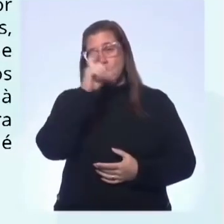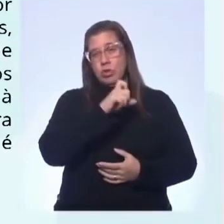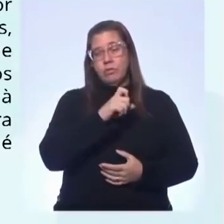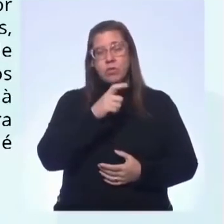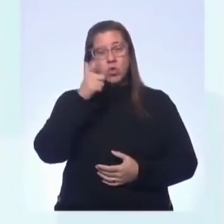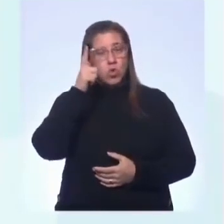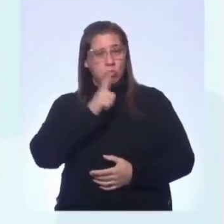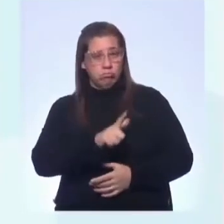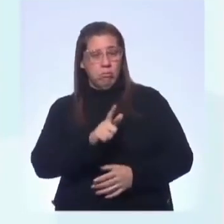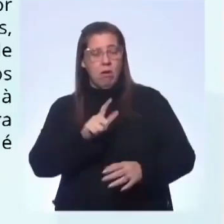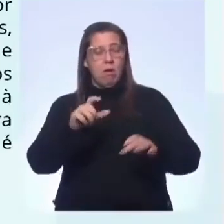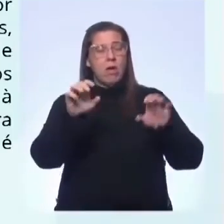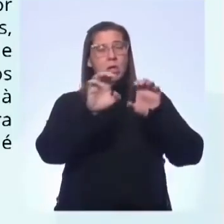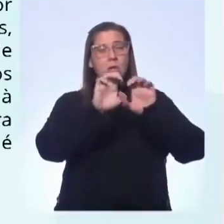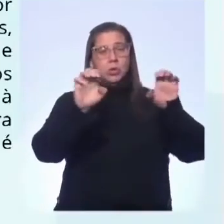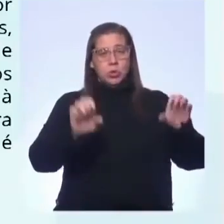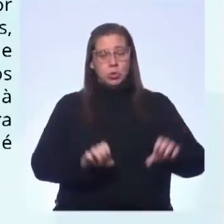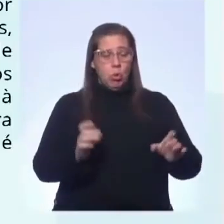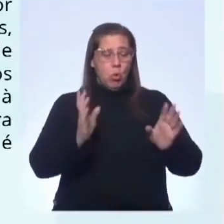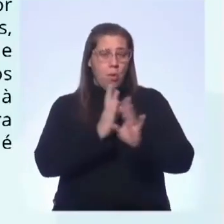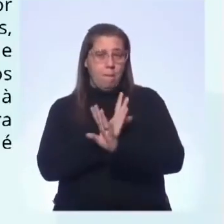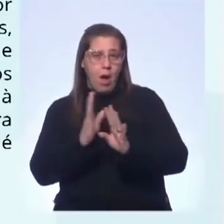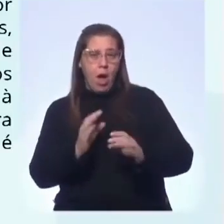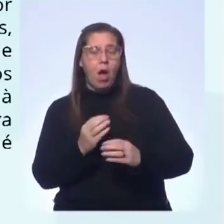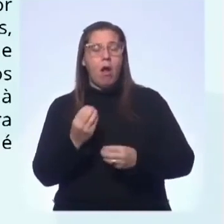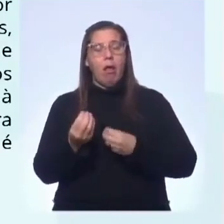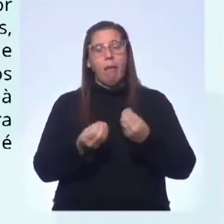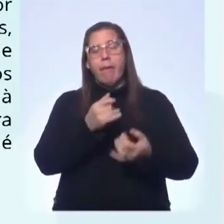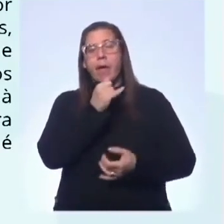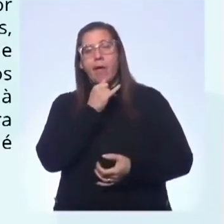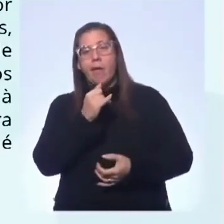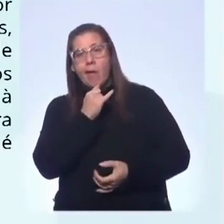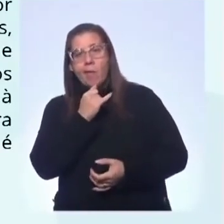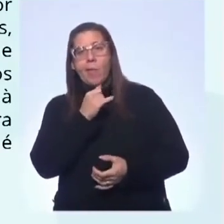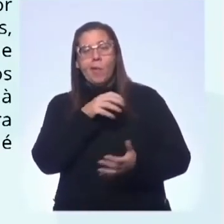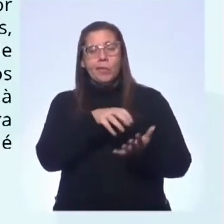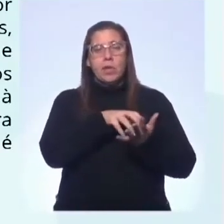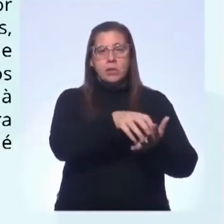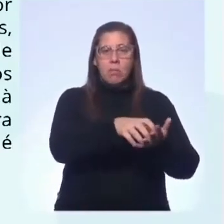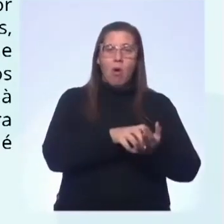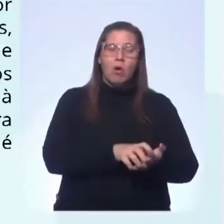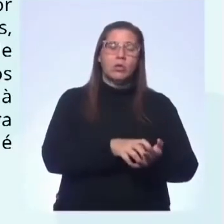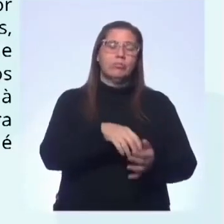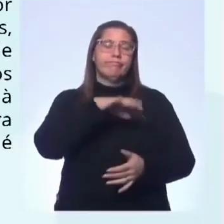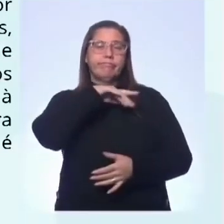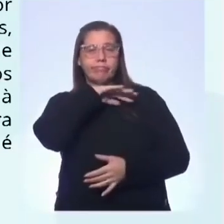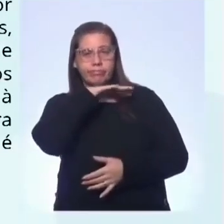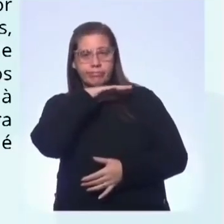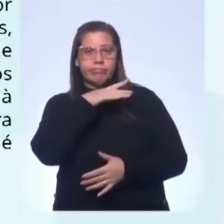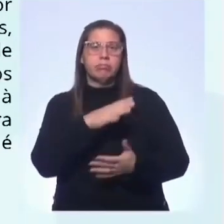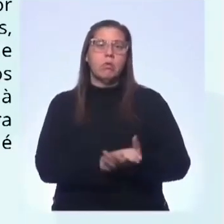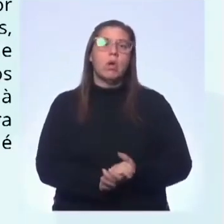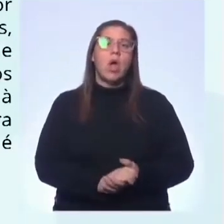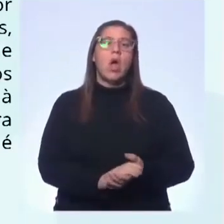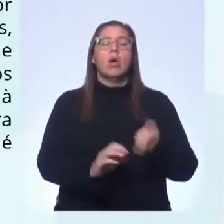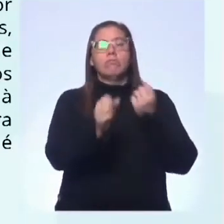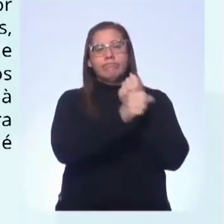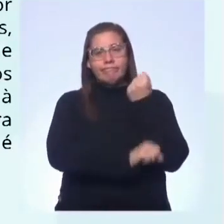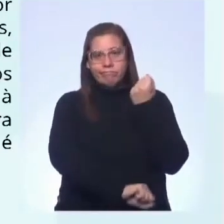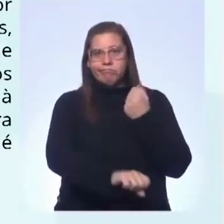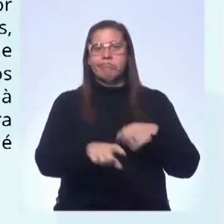de infraestrutura urbana, como transporte precário, saneamento deficiente,